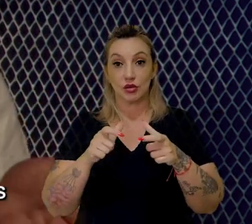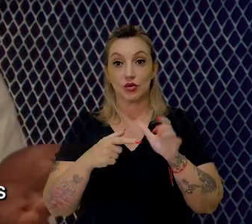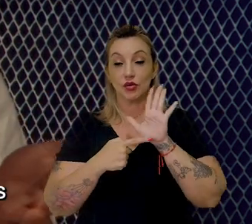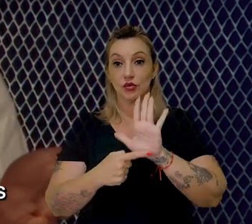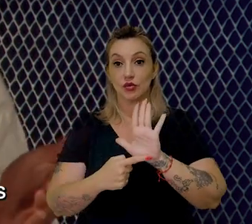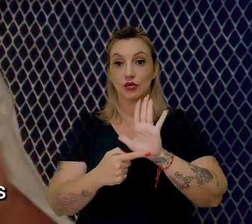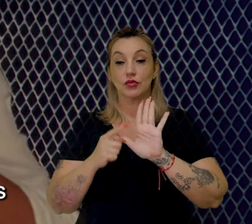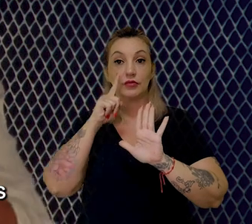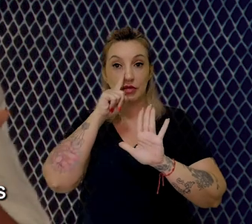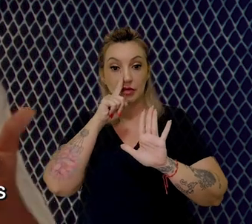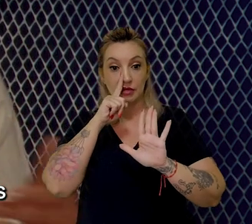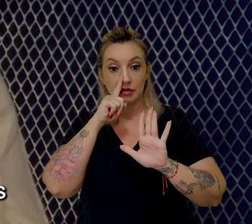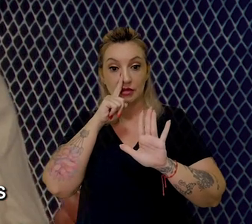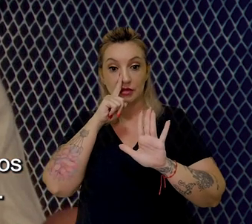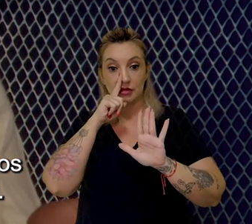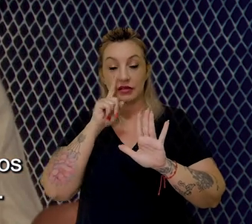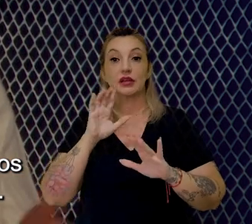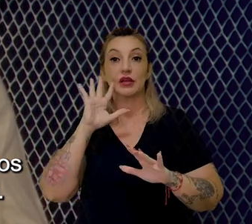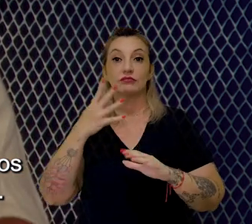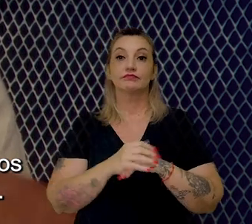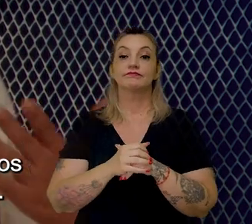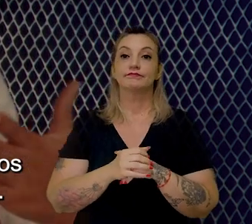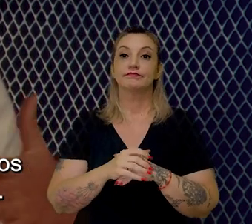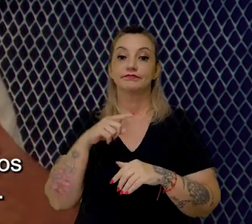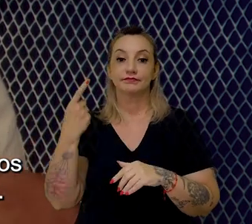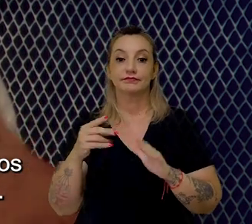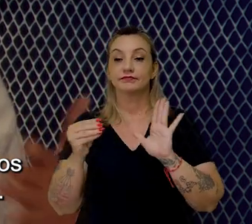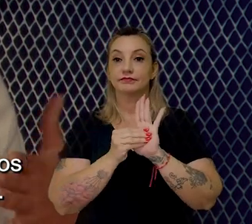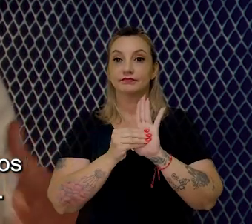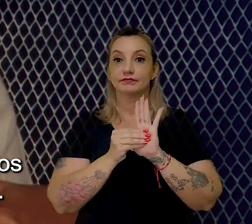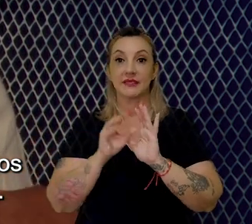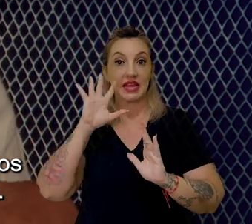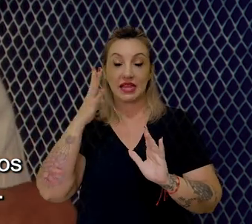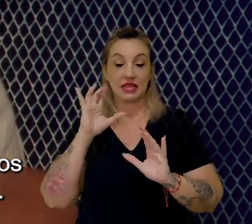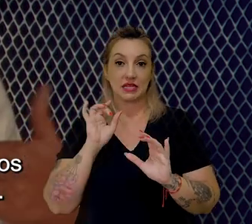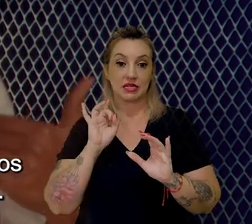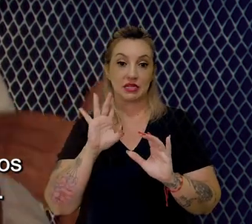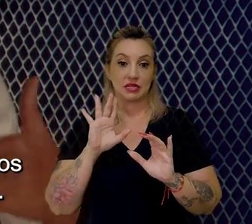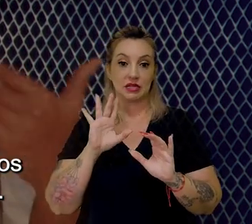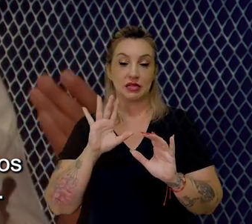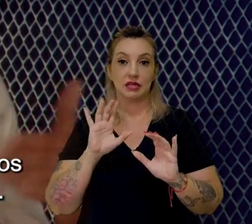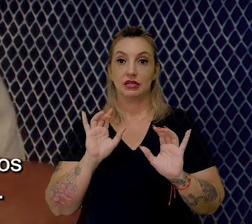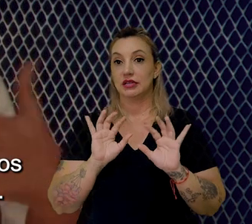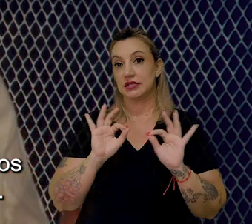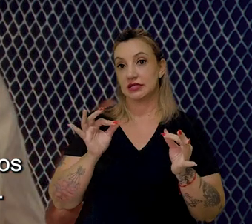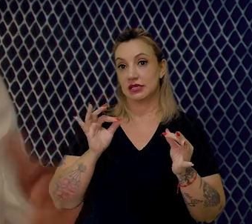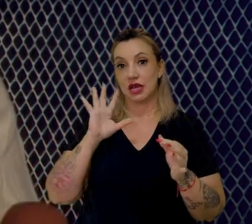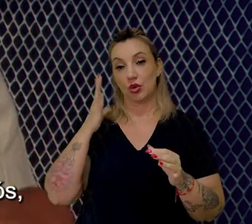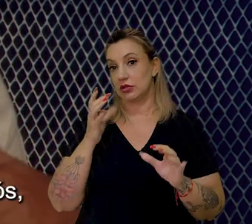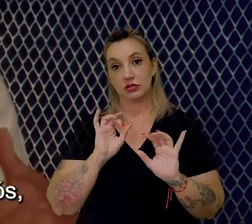expostos a esses riscos em caso dos eventos extremos a gente coloca que os eventos não são uma eventualidade